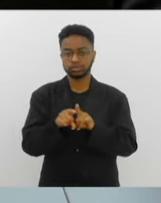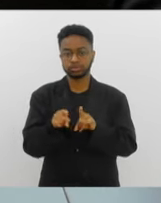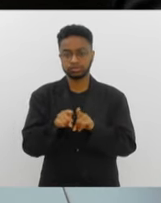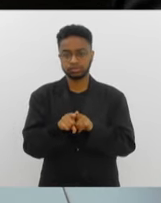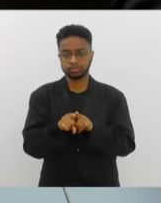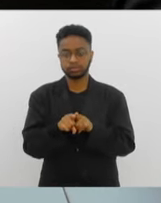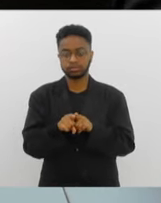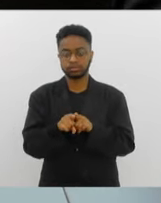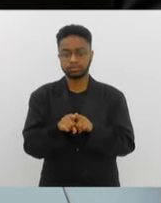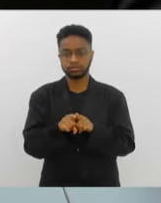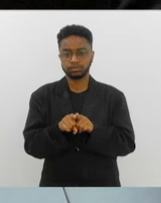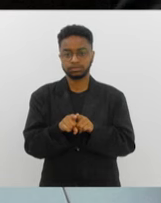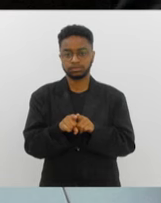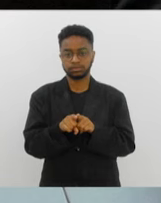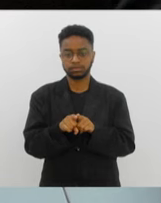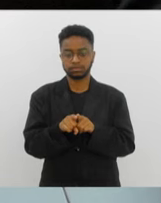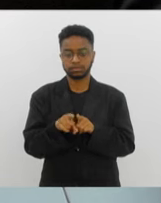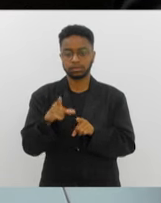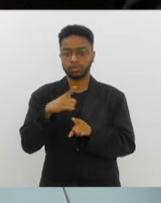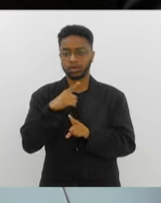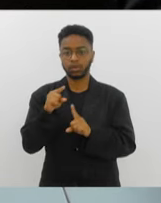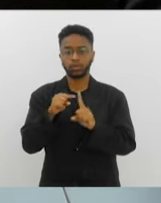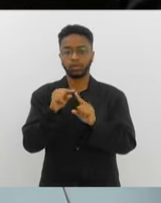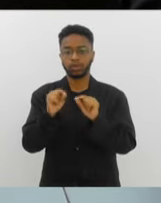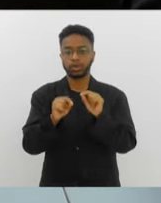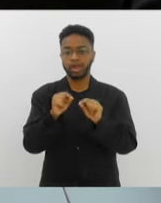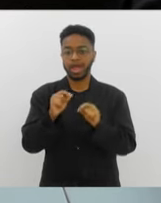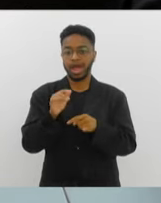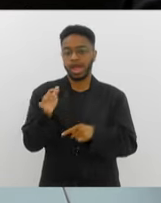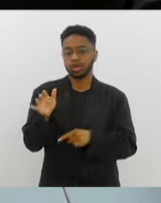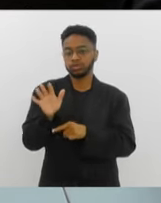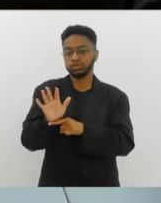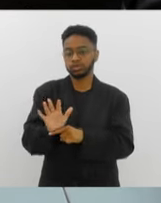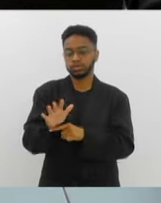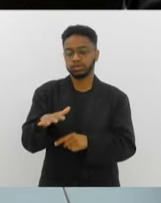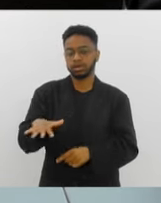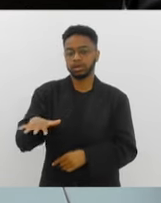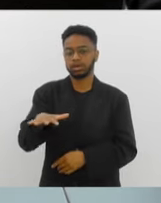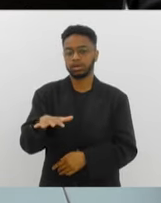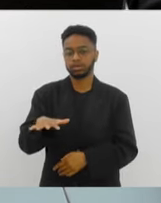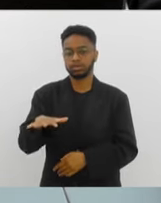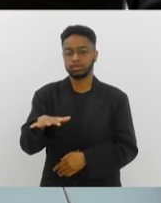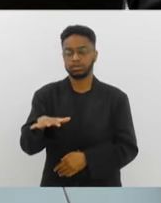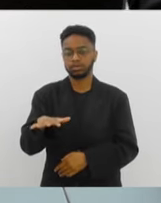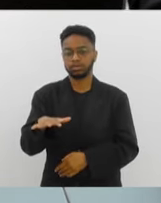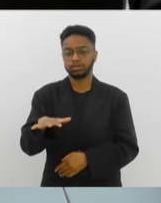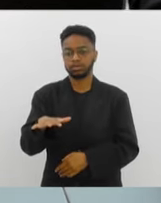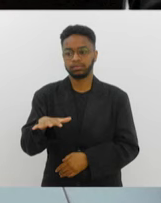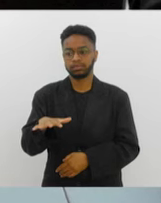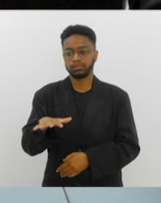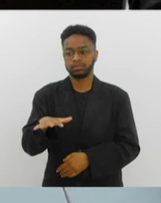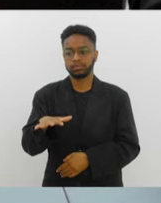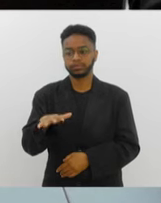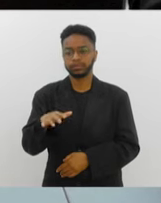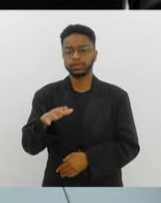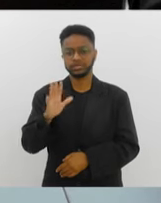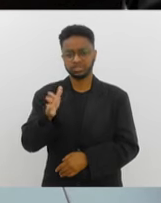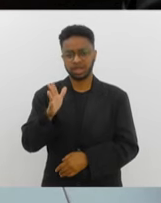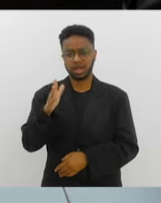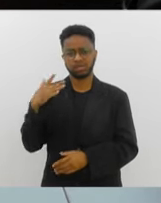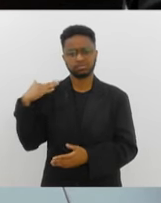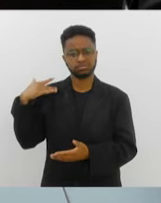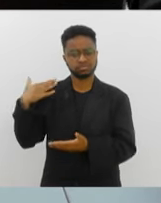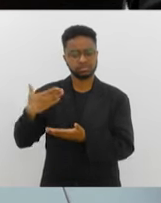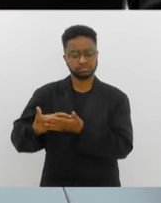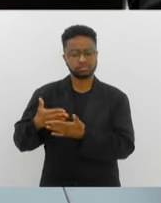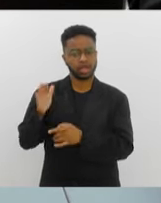vez, pretende ajudar a um setor que já teve muita ajuda